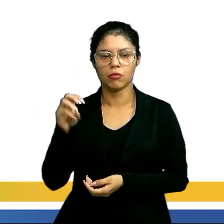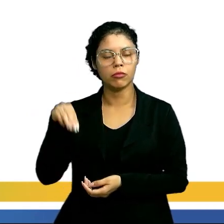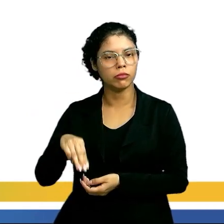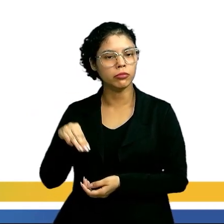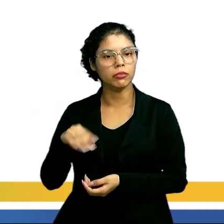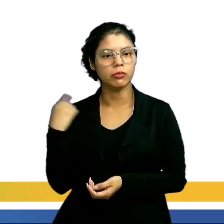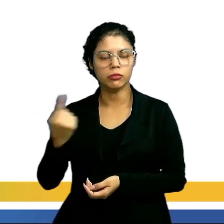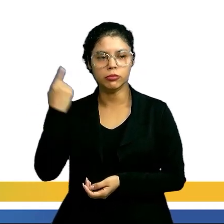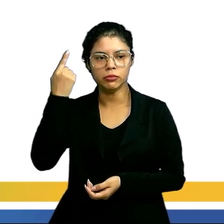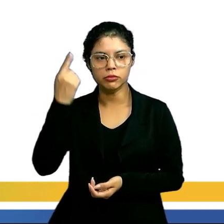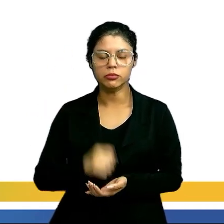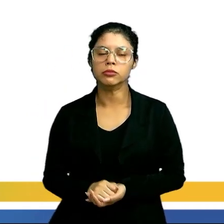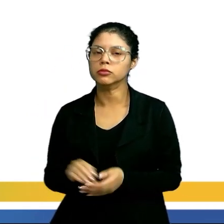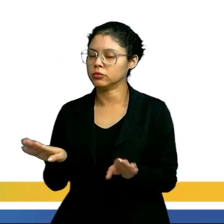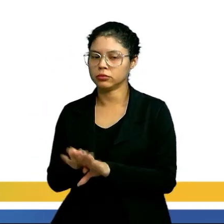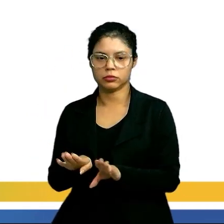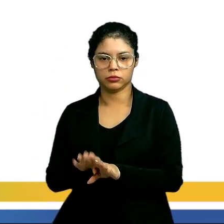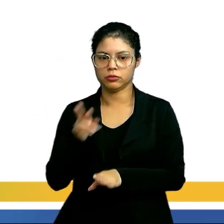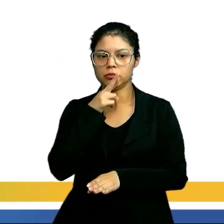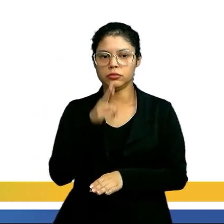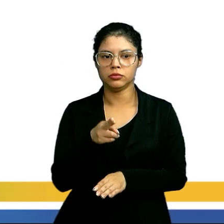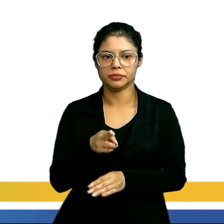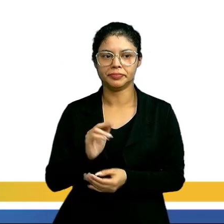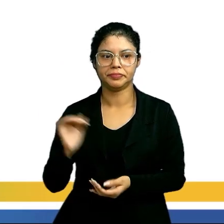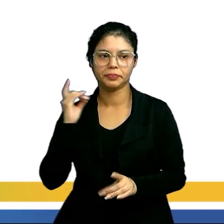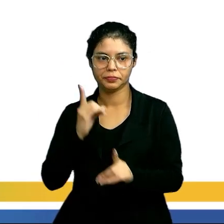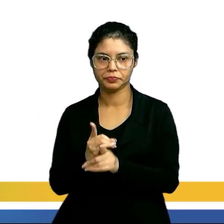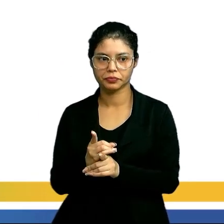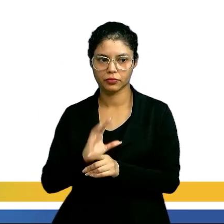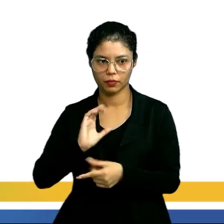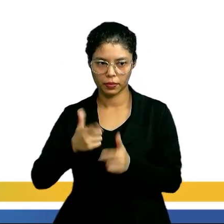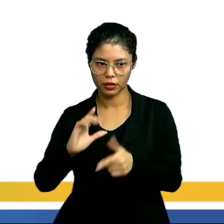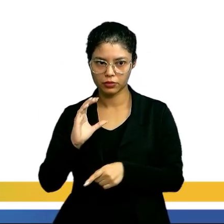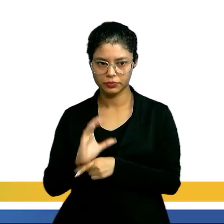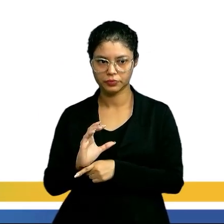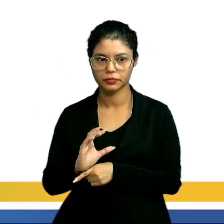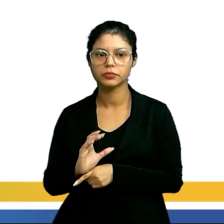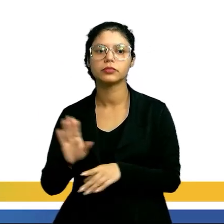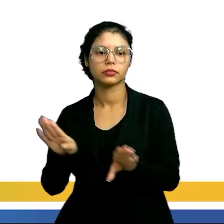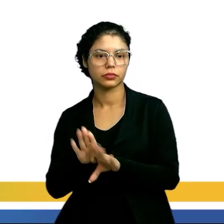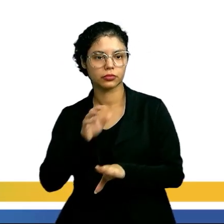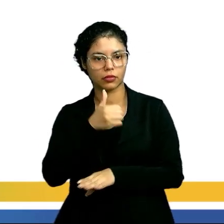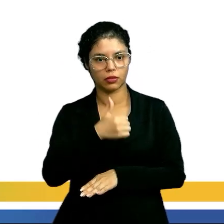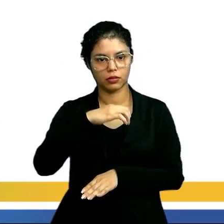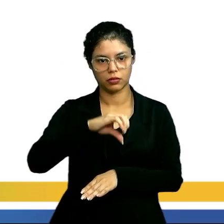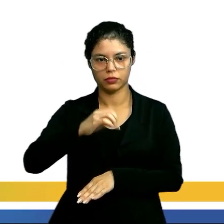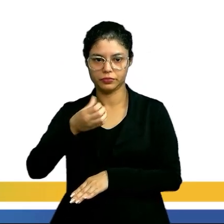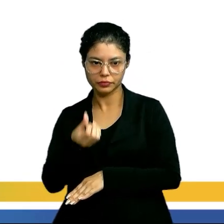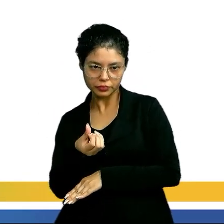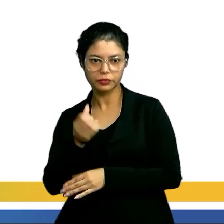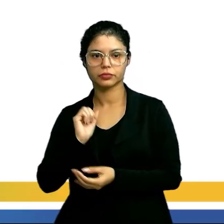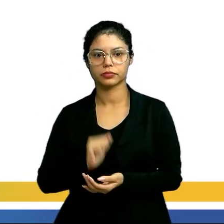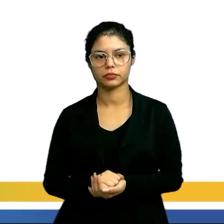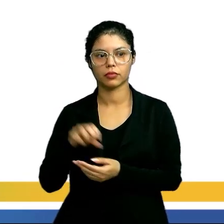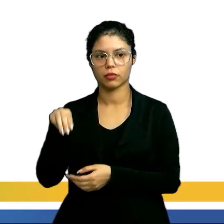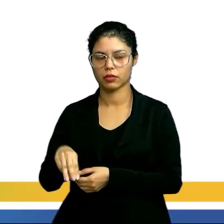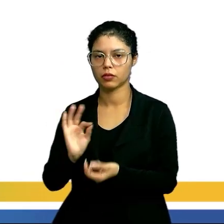Dessa forma, temos aqui a nossa tabela nutricional. Ela vai nos trazer algumas informações que serão relevantes